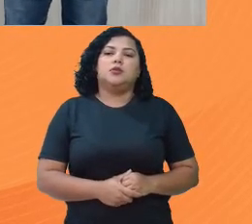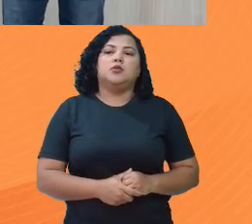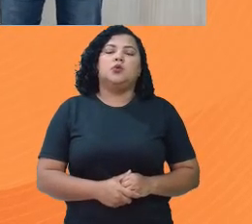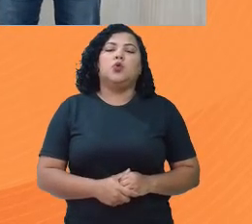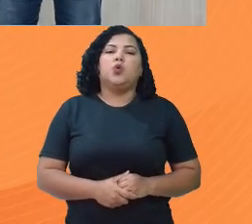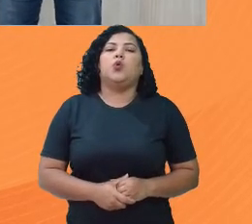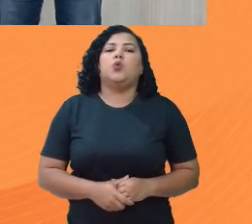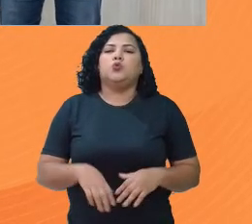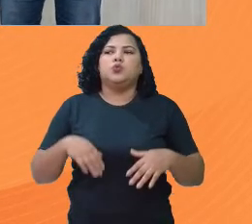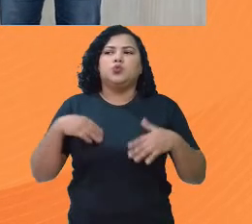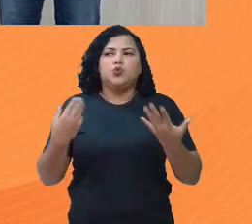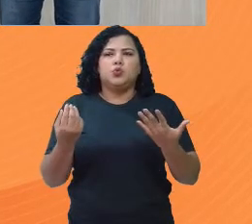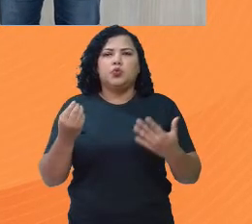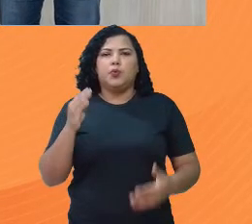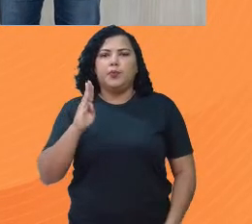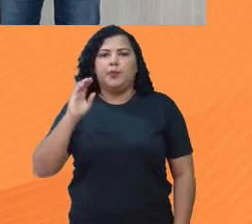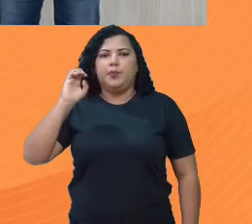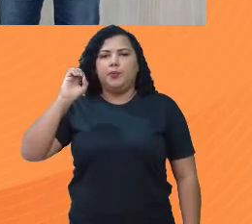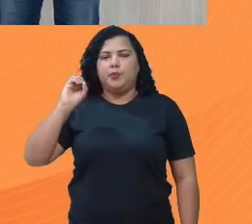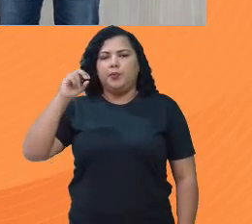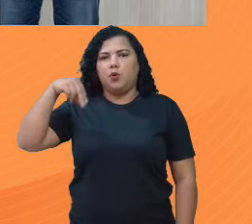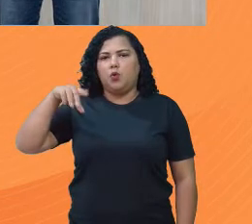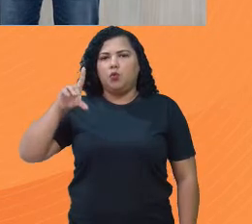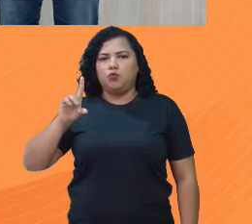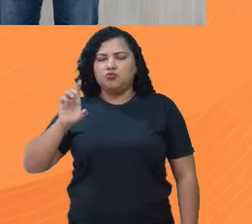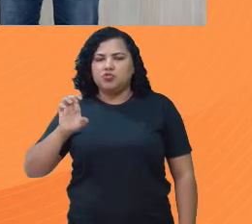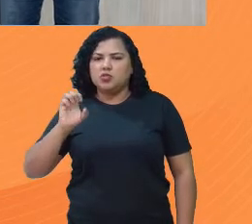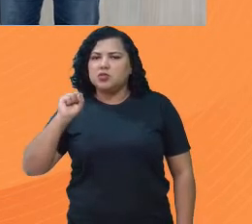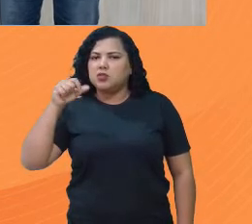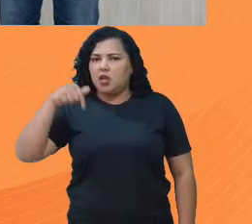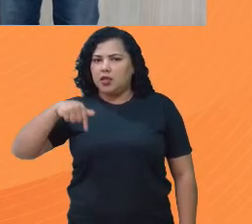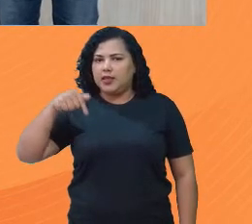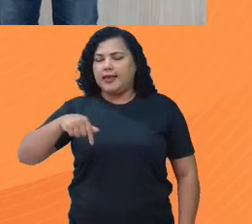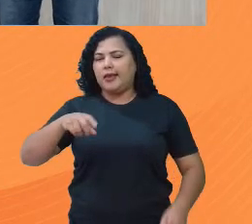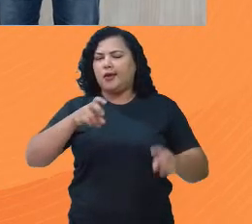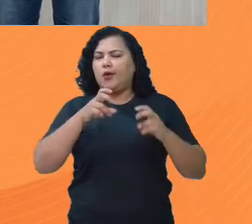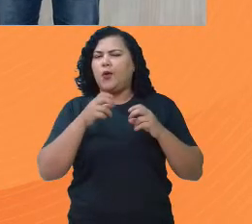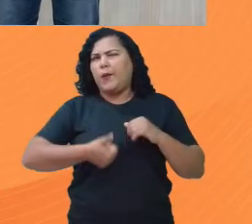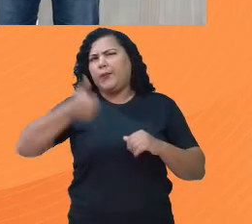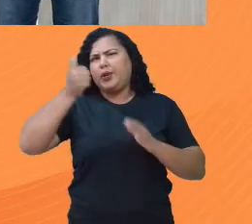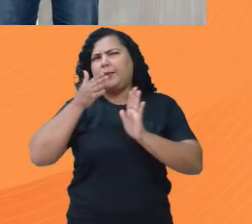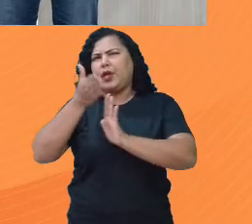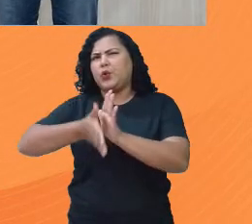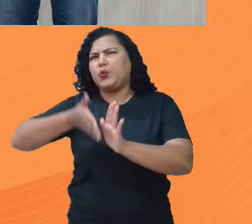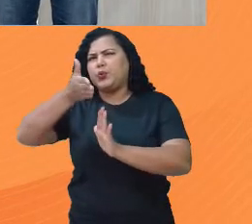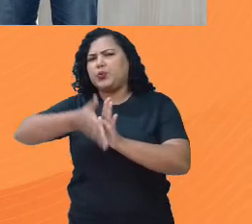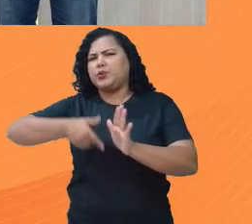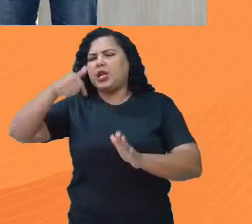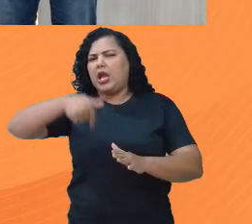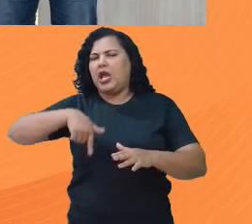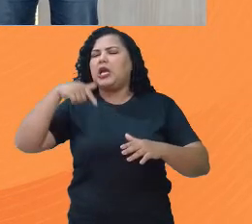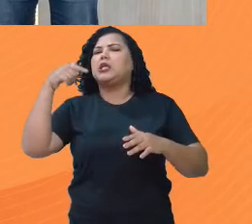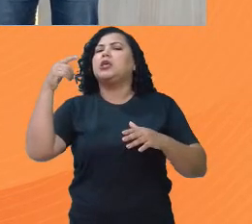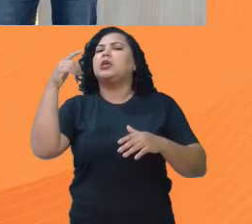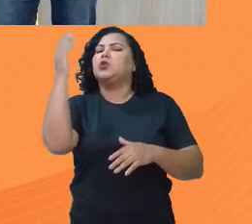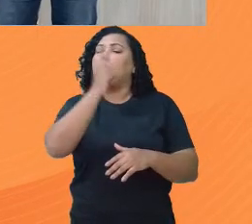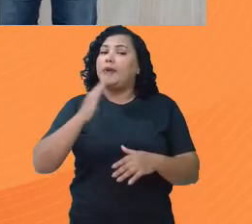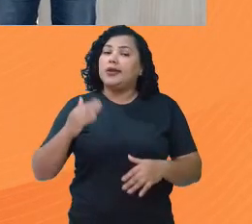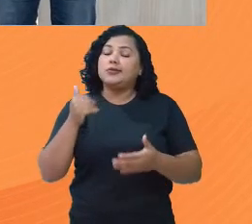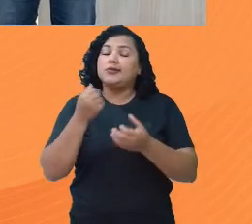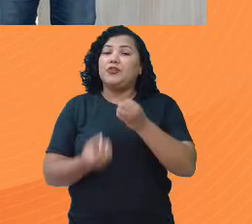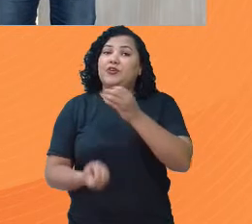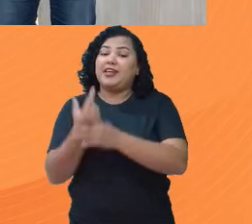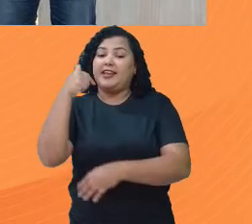marcha-bomba, depois dos bondes. Né, o primeiro trem urbano, né, do Brasil, né, surgiu justamente aqui no